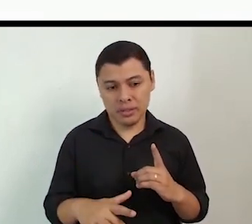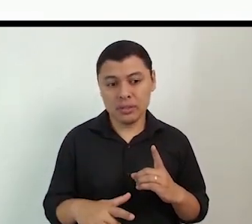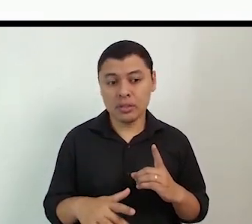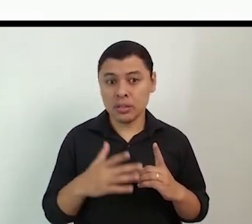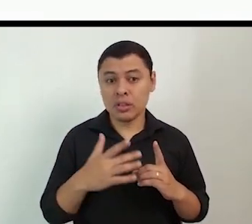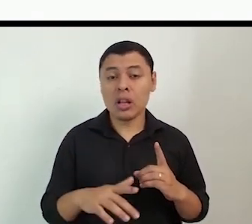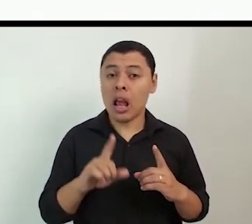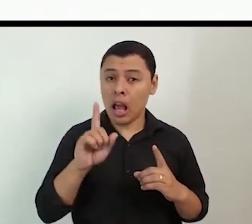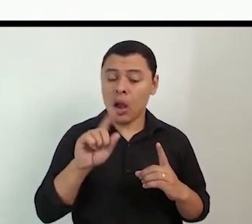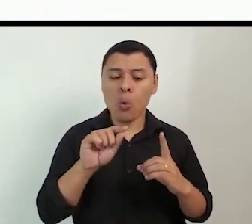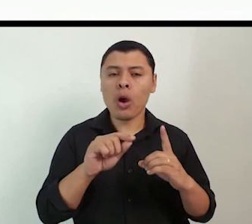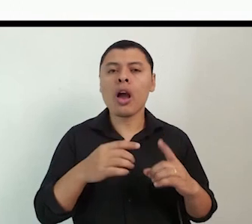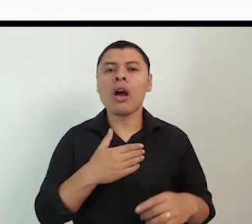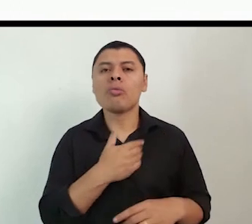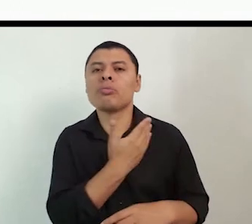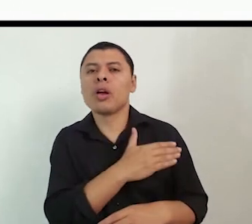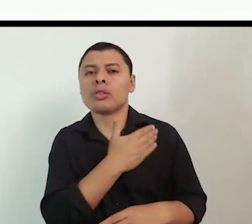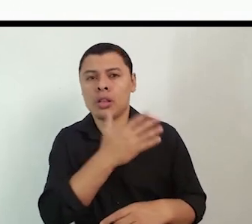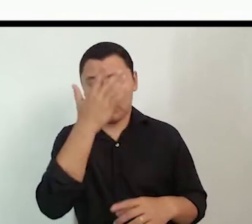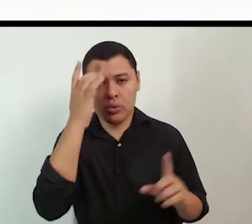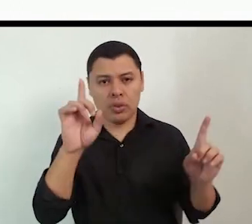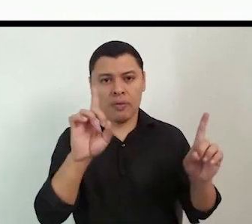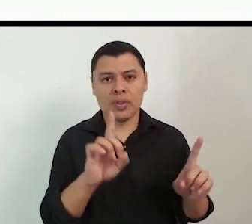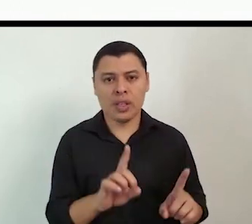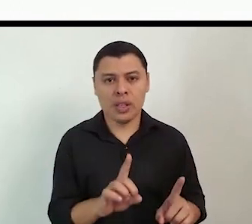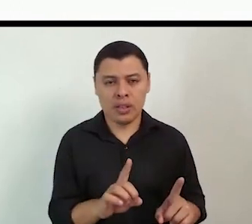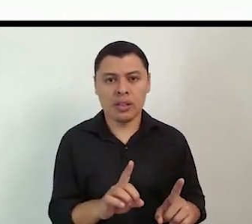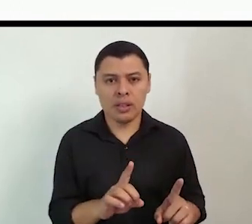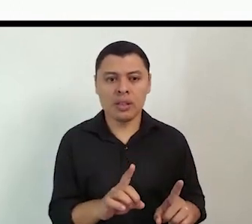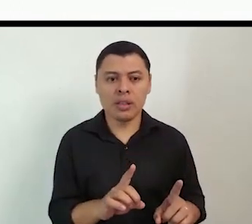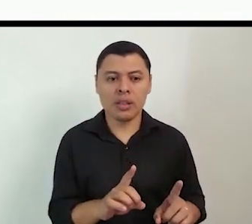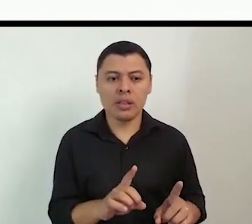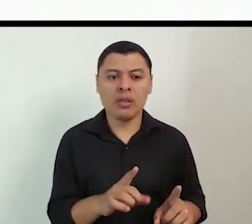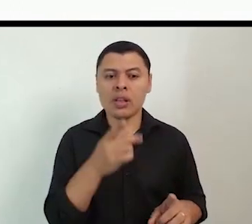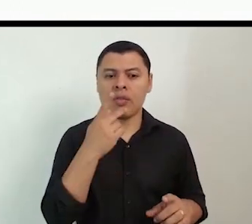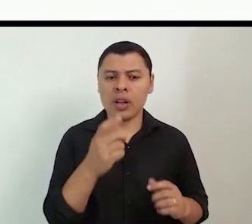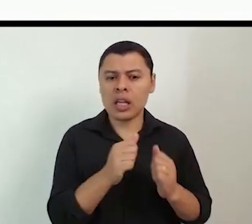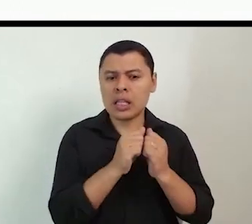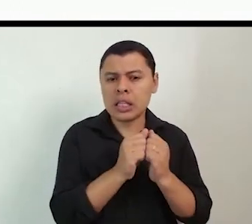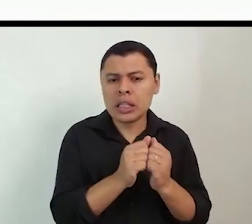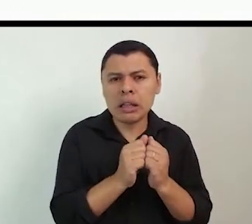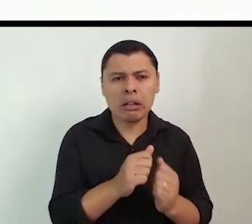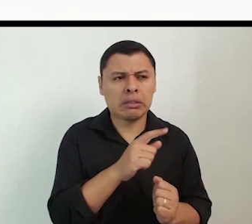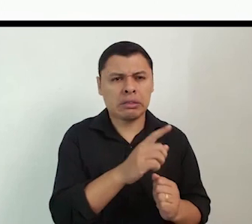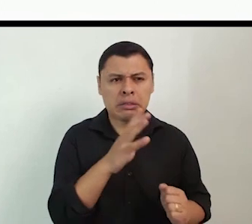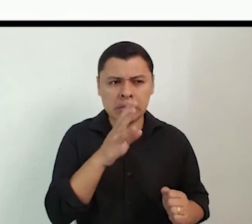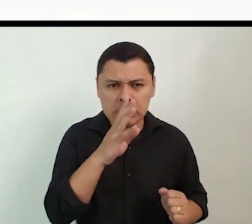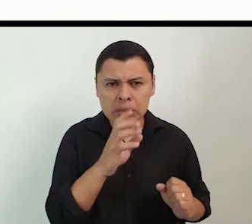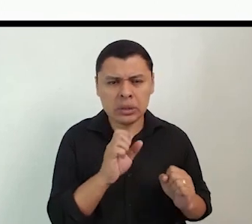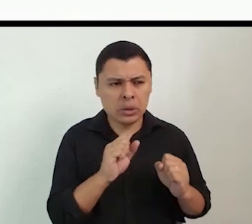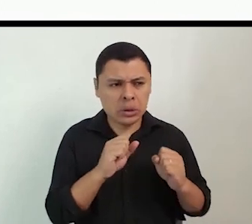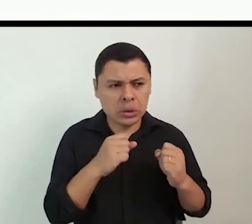com pessoa com deficiência, né? Então, você falar que ter essa convivência com exemplos de superação